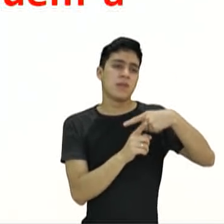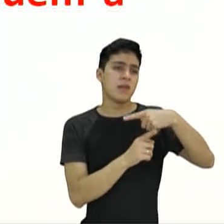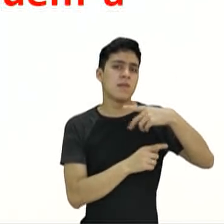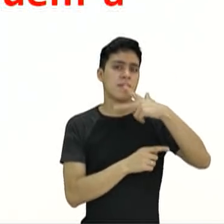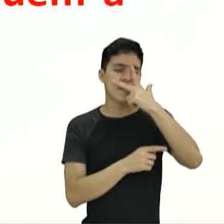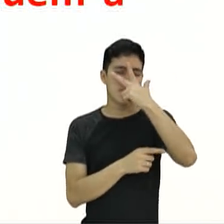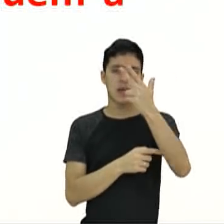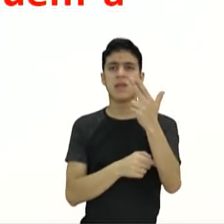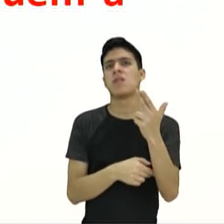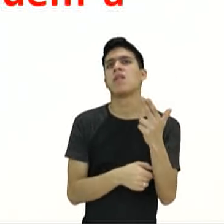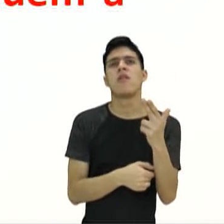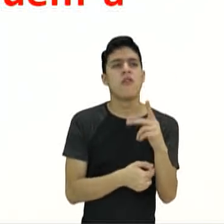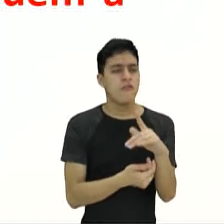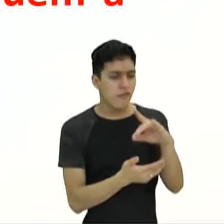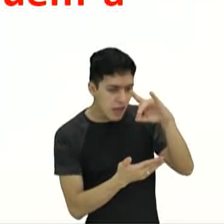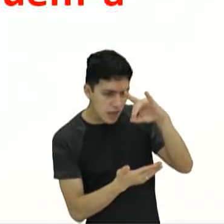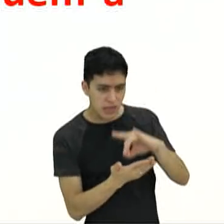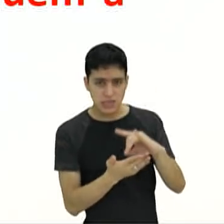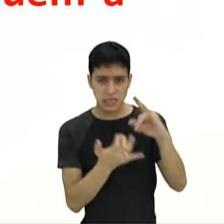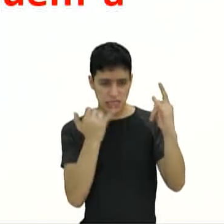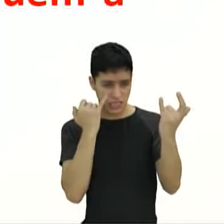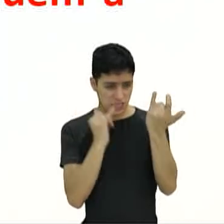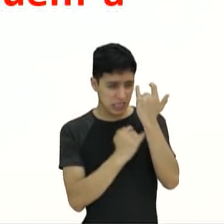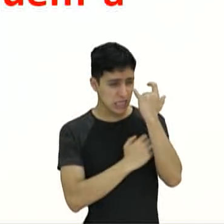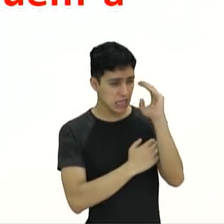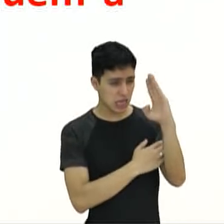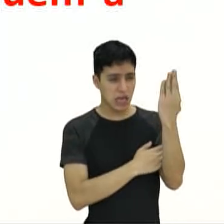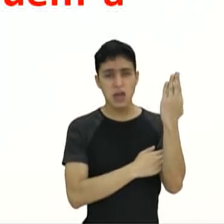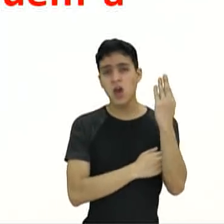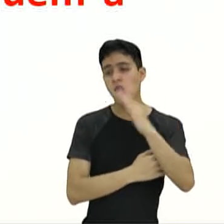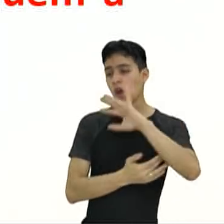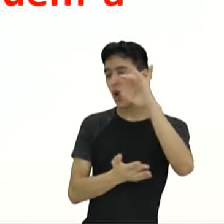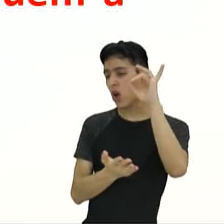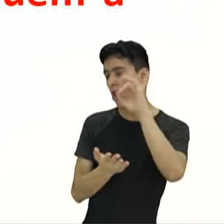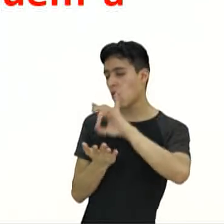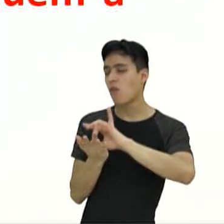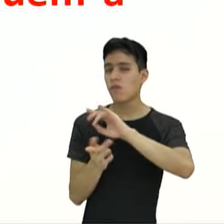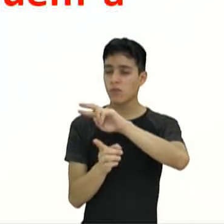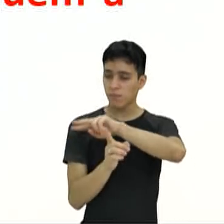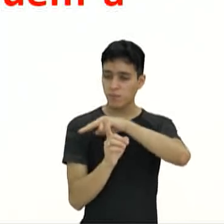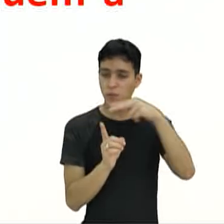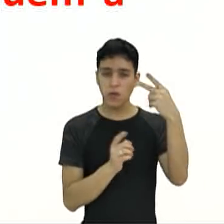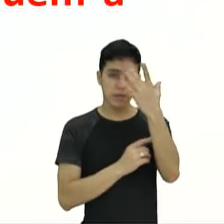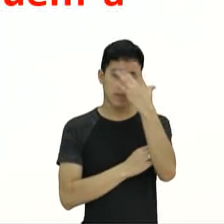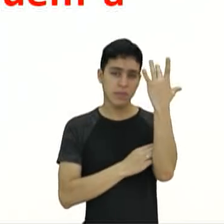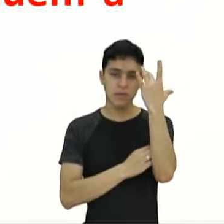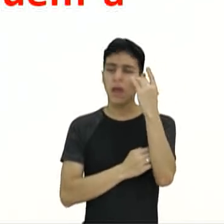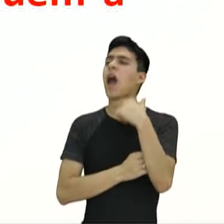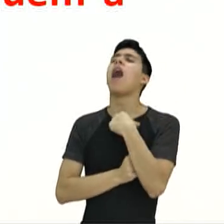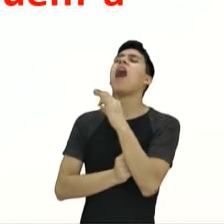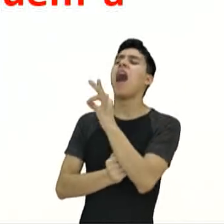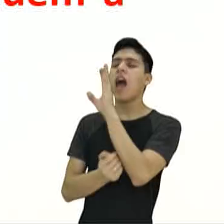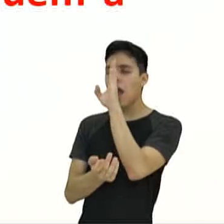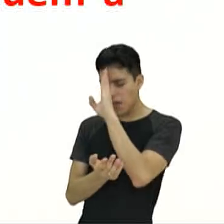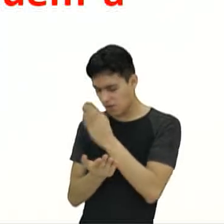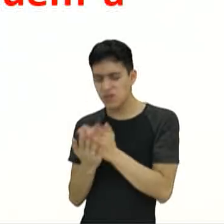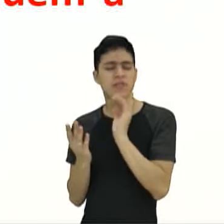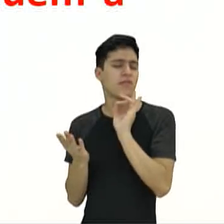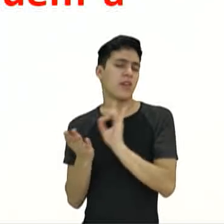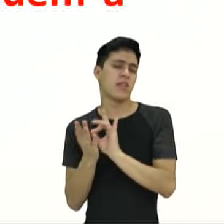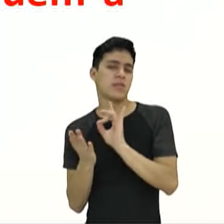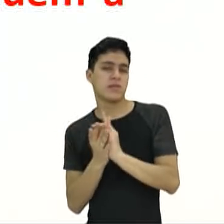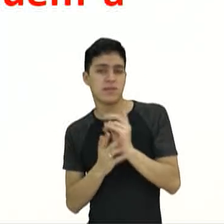confirmação. Ocorre quando a notícia falsa confirma um ponto de vista do leitor. Ou outro motivo,